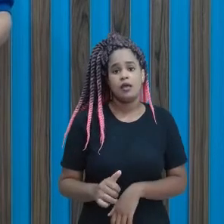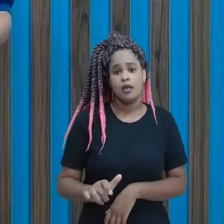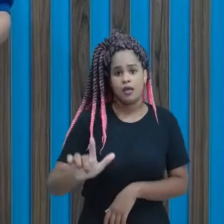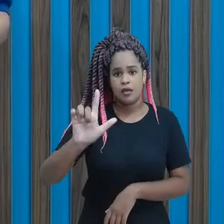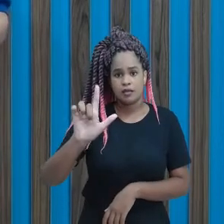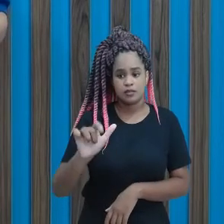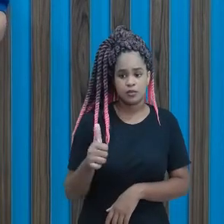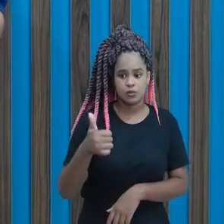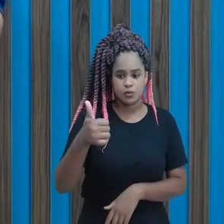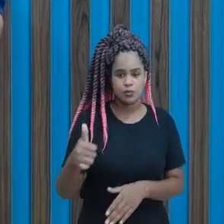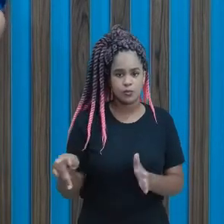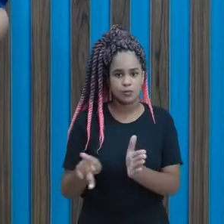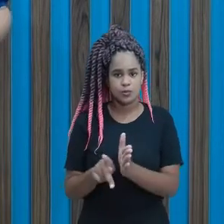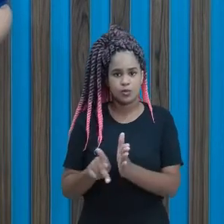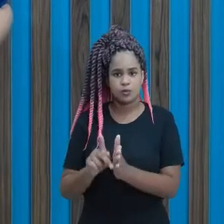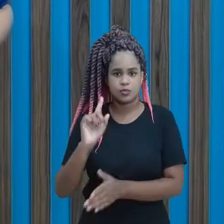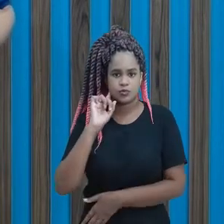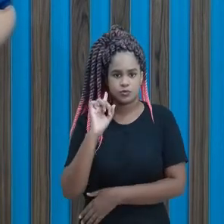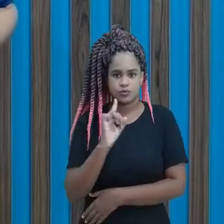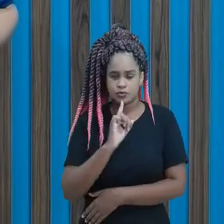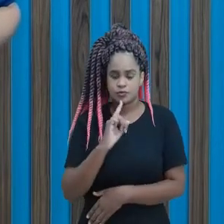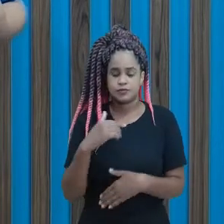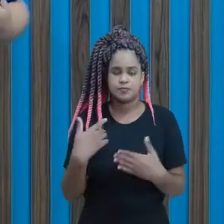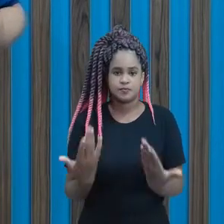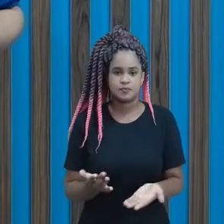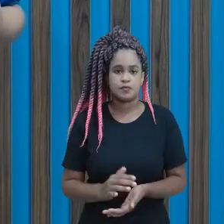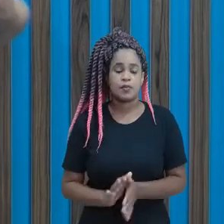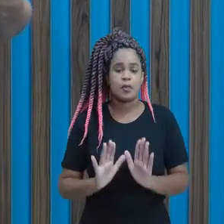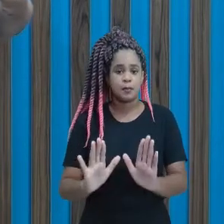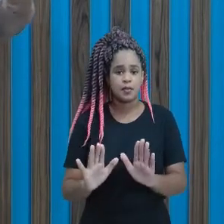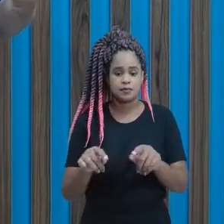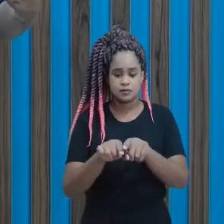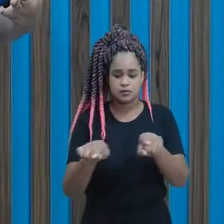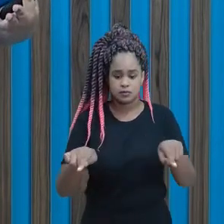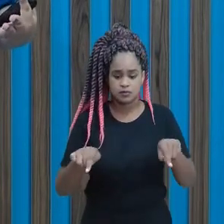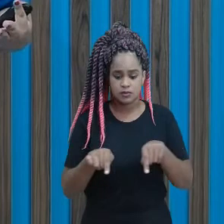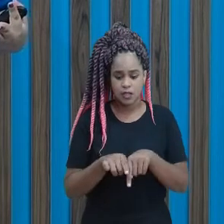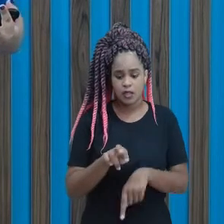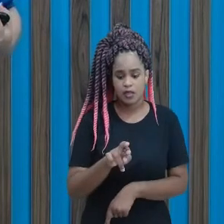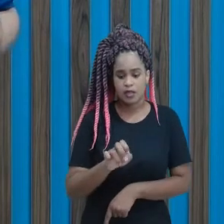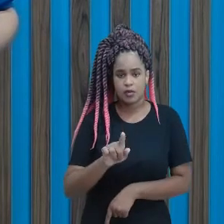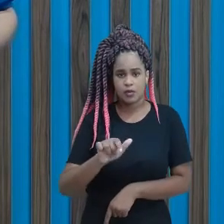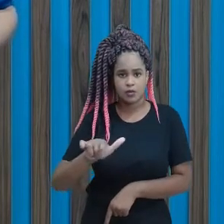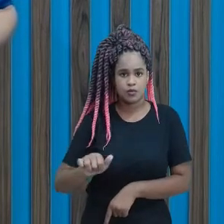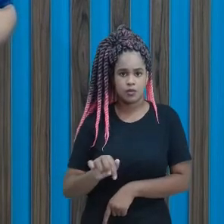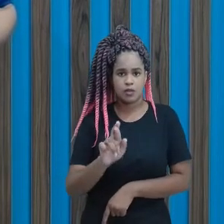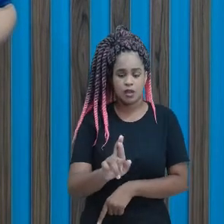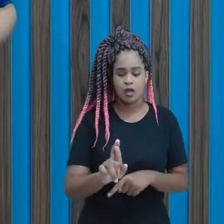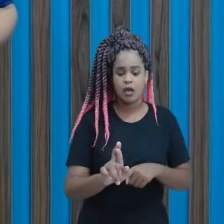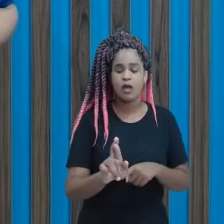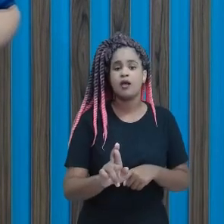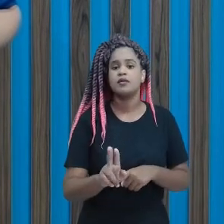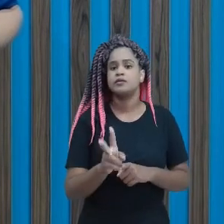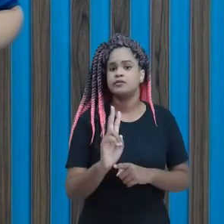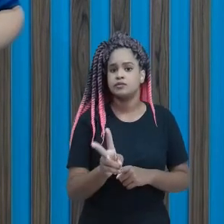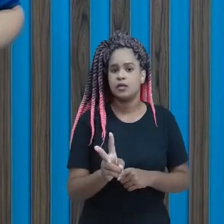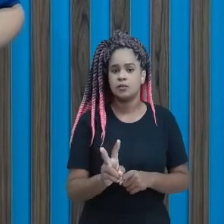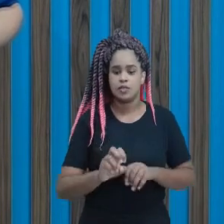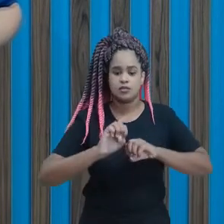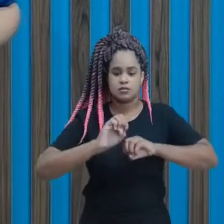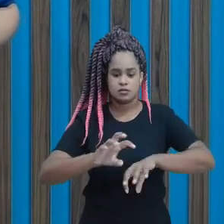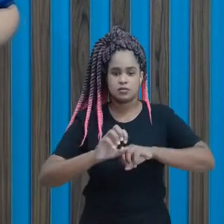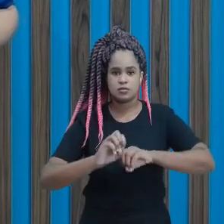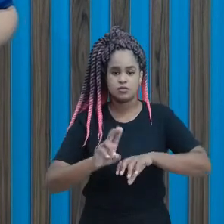Em Libras. Já na sala regular, não, a aula é toda ministrada em português,